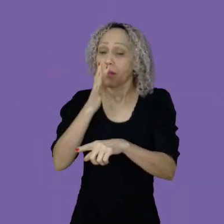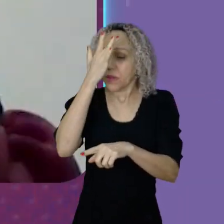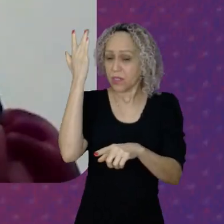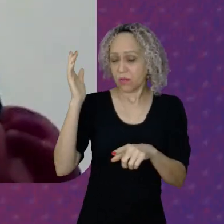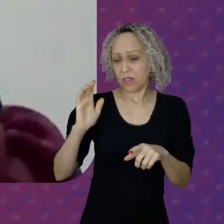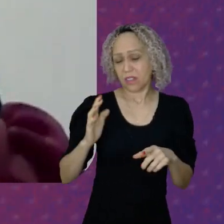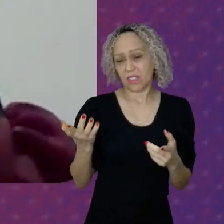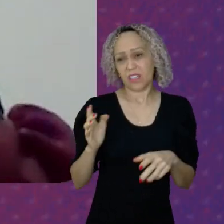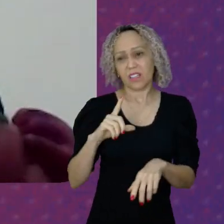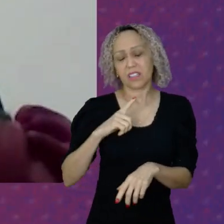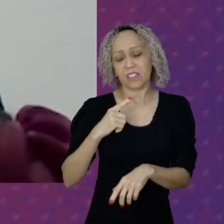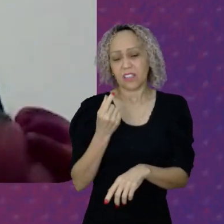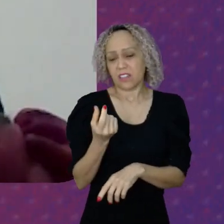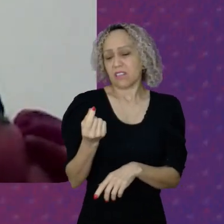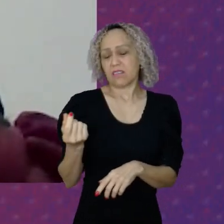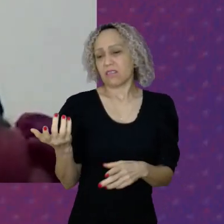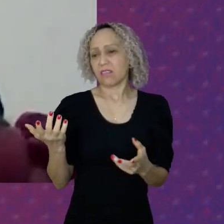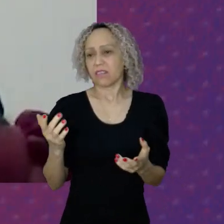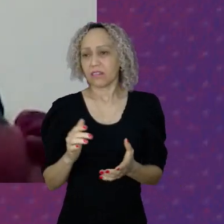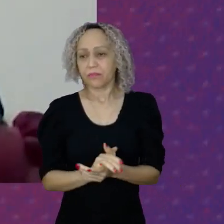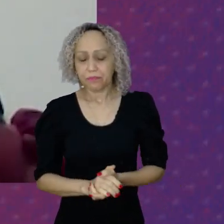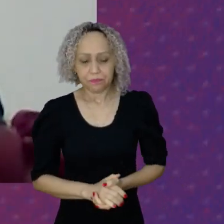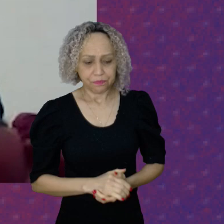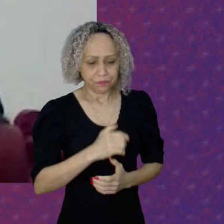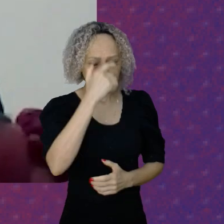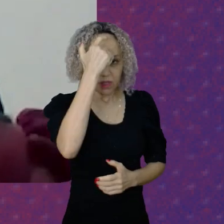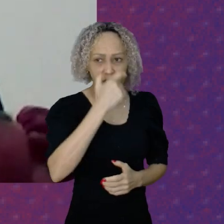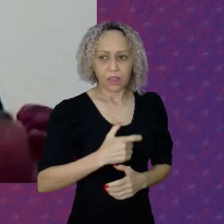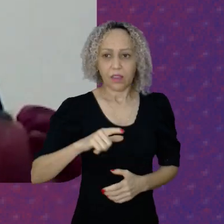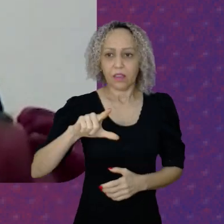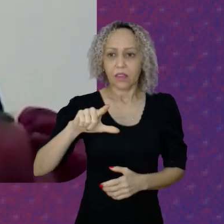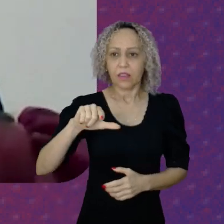Olá, eu me chamo Iris Maria,